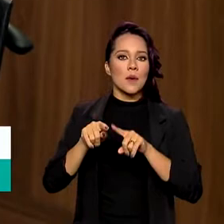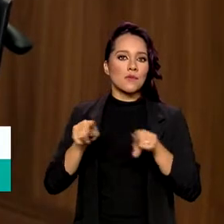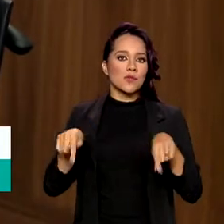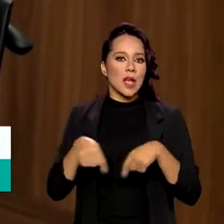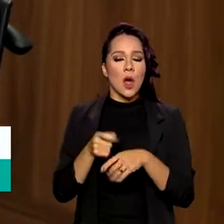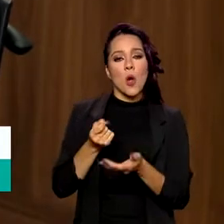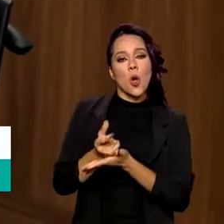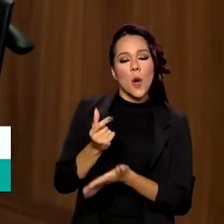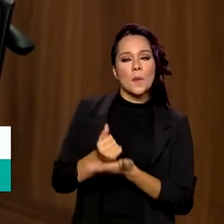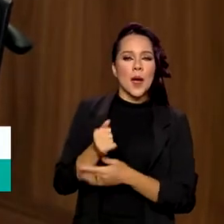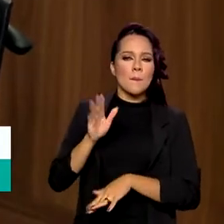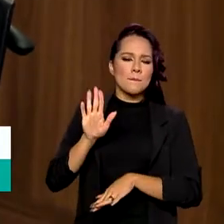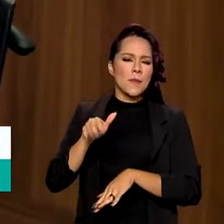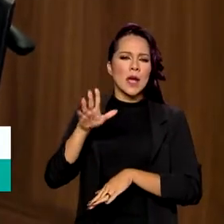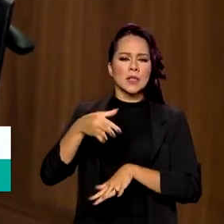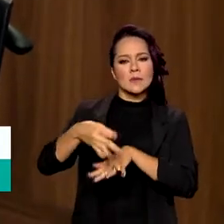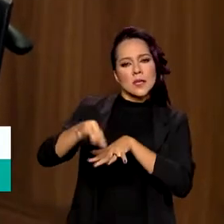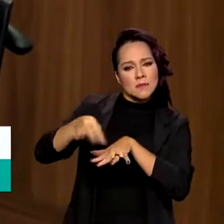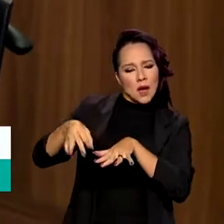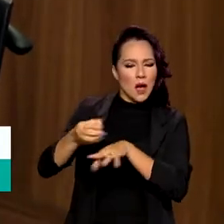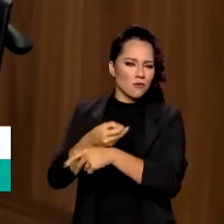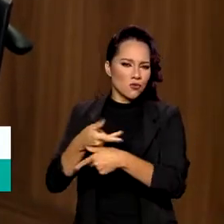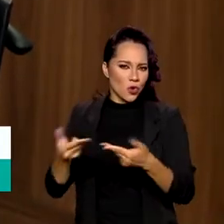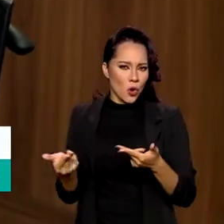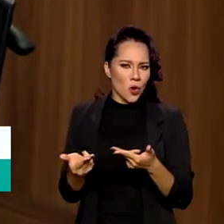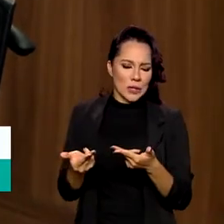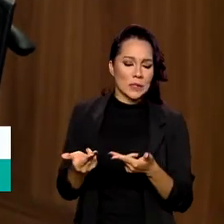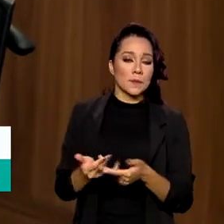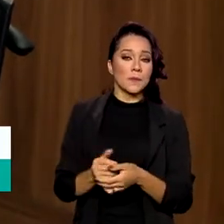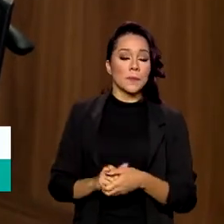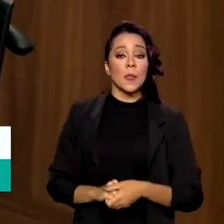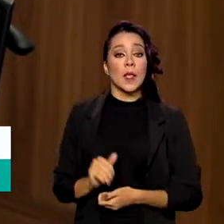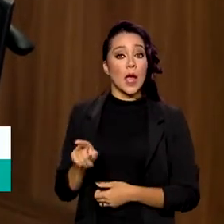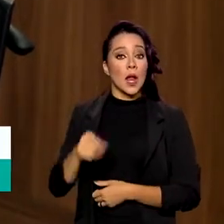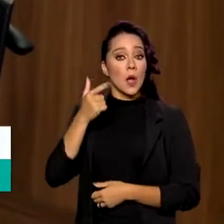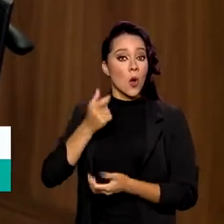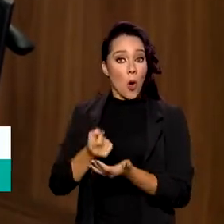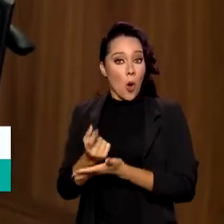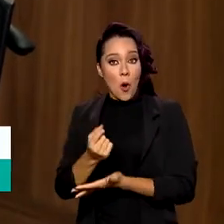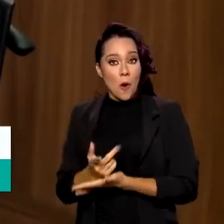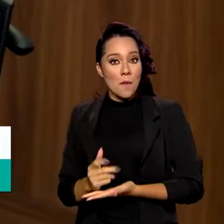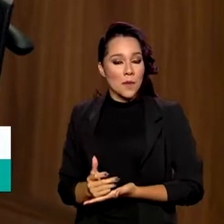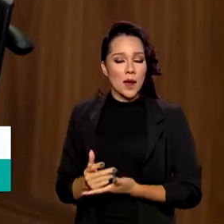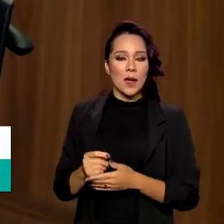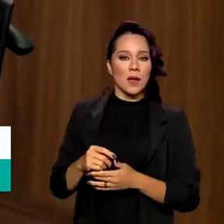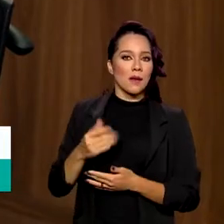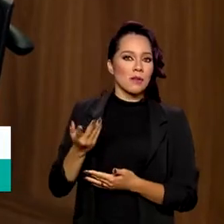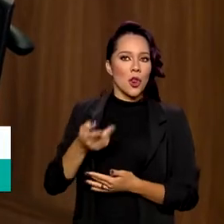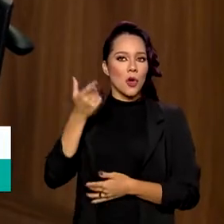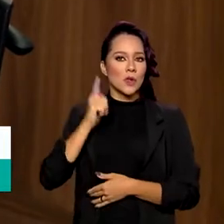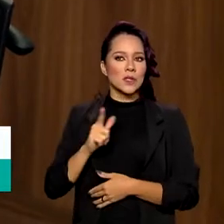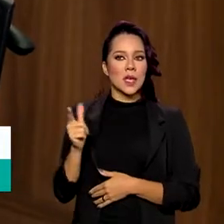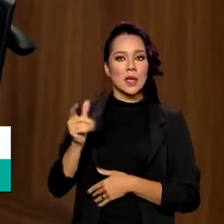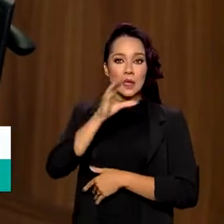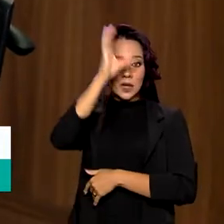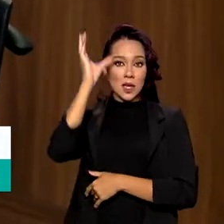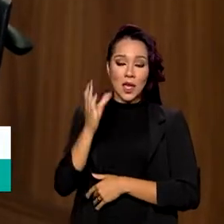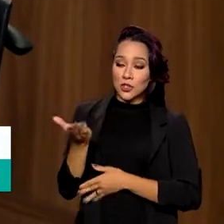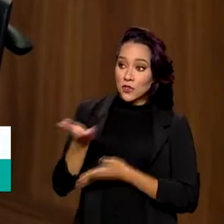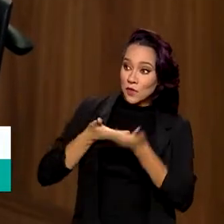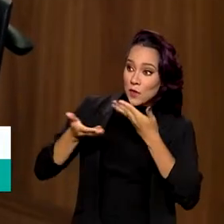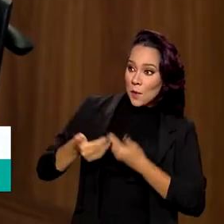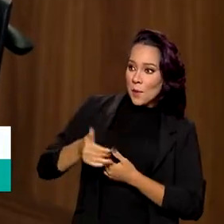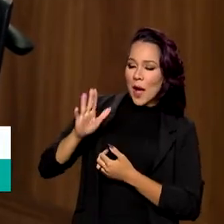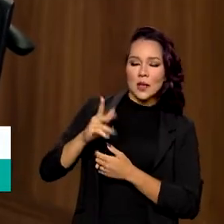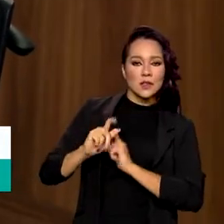o seu salão comprar mais insumos esmaltes enfim todas as suas ferramentas ela compra isso ela aumenta a clientela ela